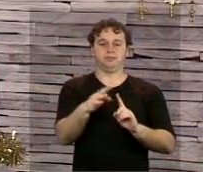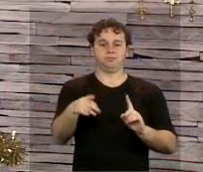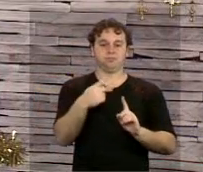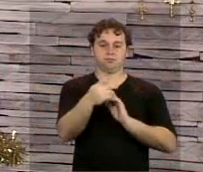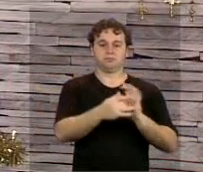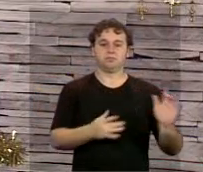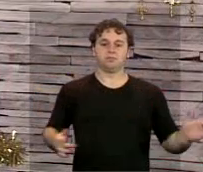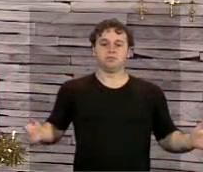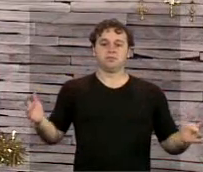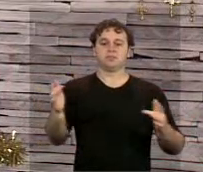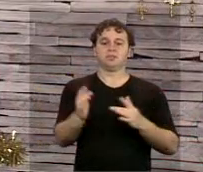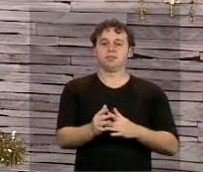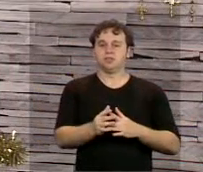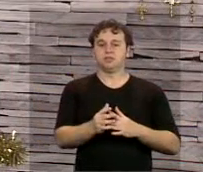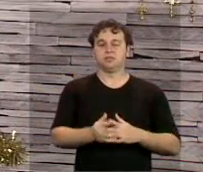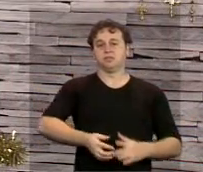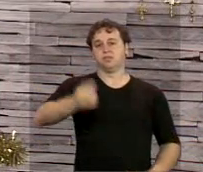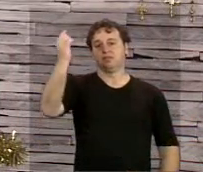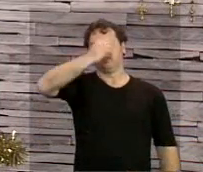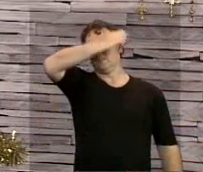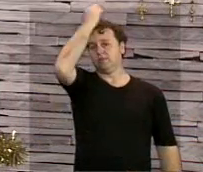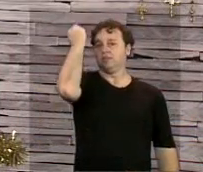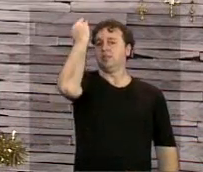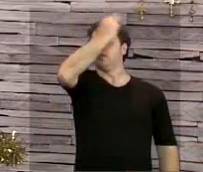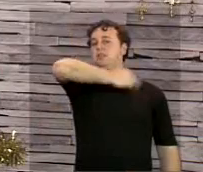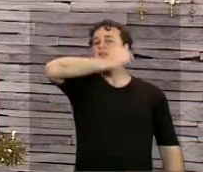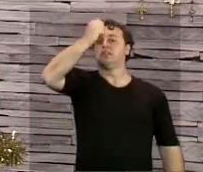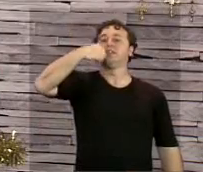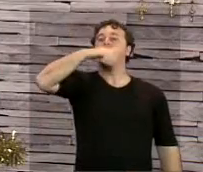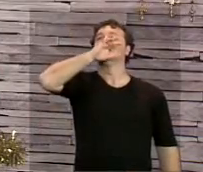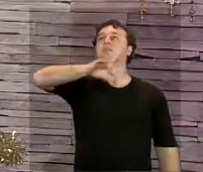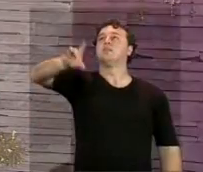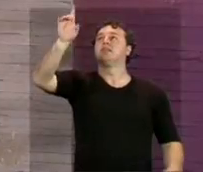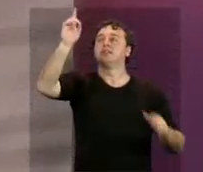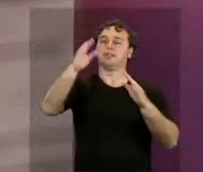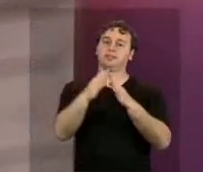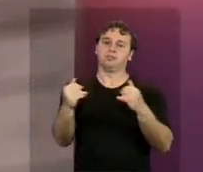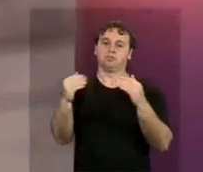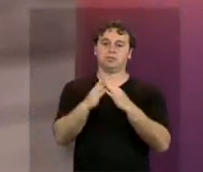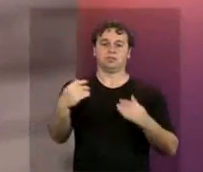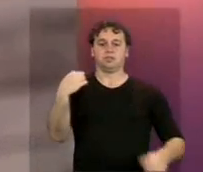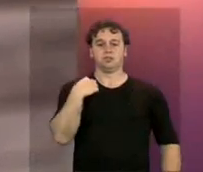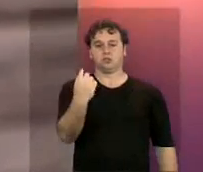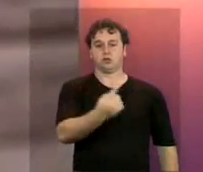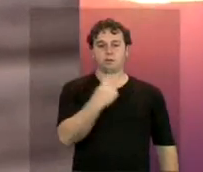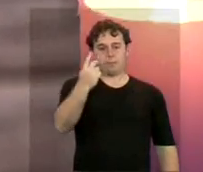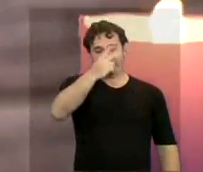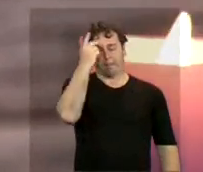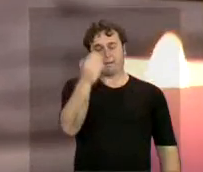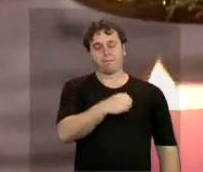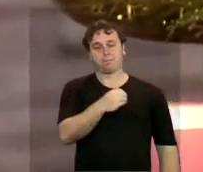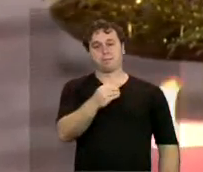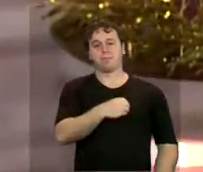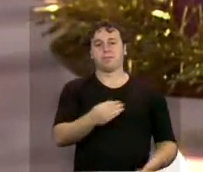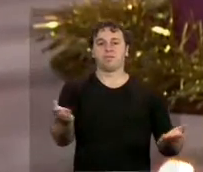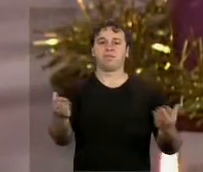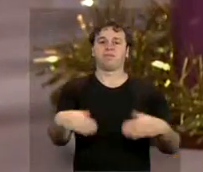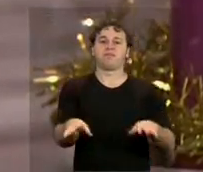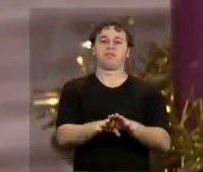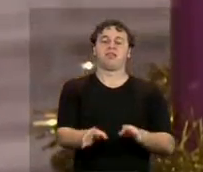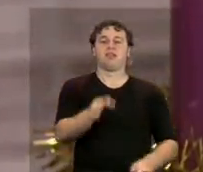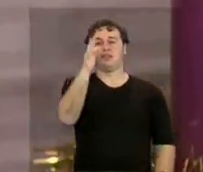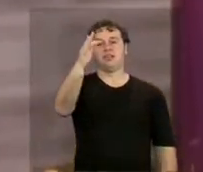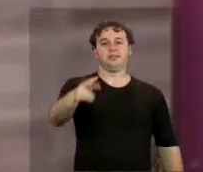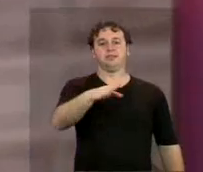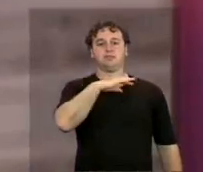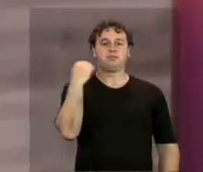sois vós entre as mulheres e bendito é o fruto do vosso ventre, Jesus. Santa Maria, Mãe de Deus, rogai por nós, pecadores, agora